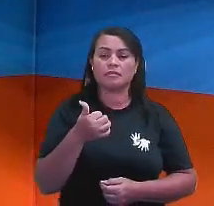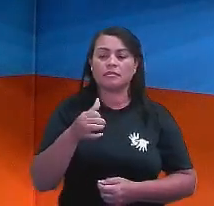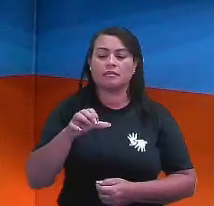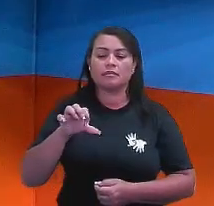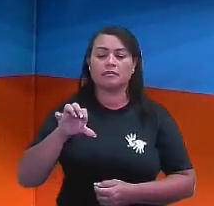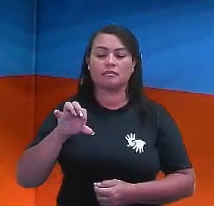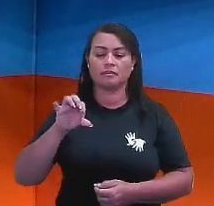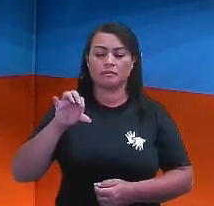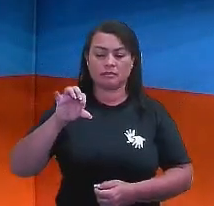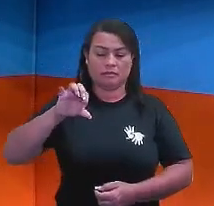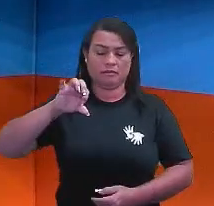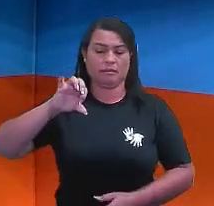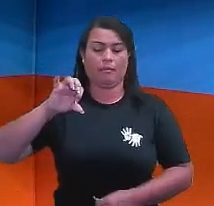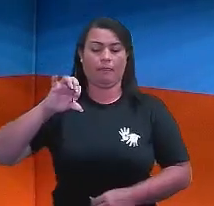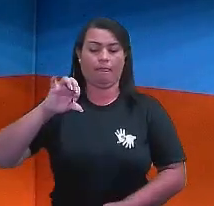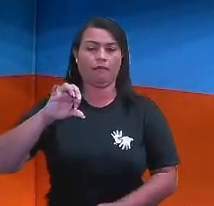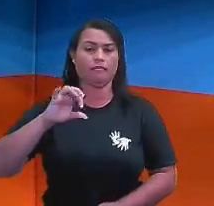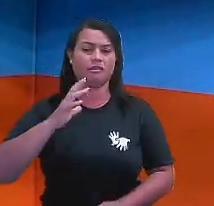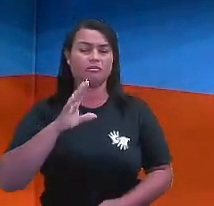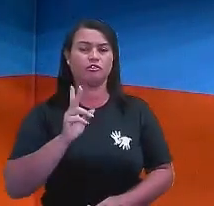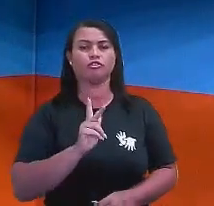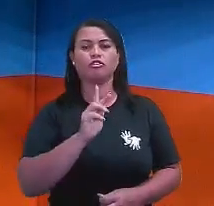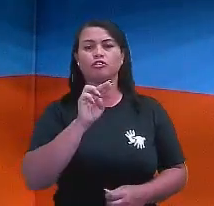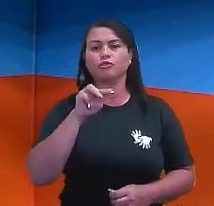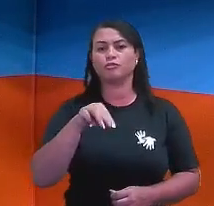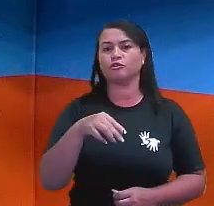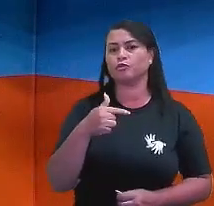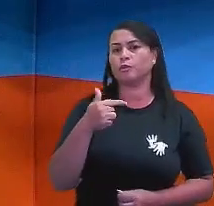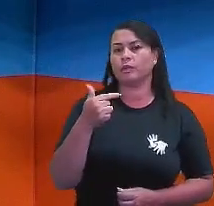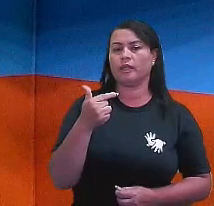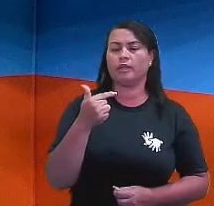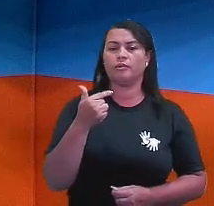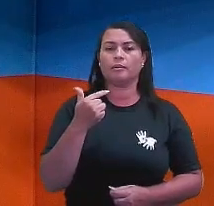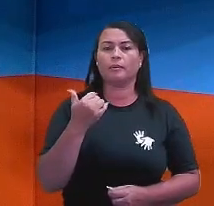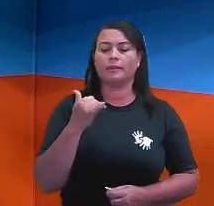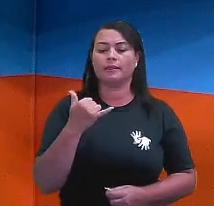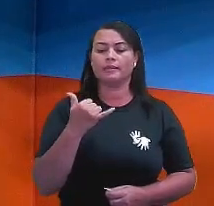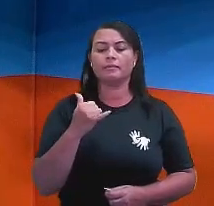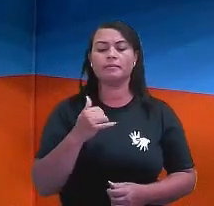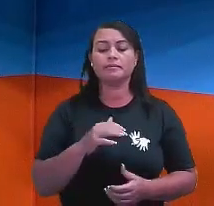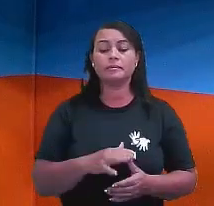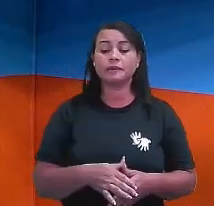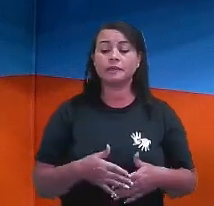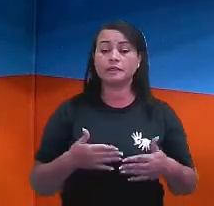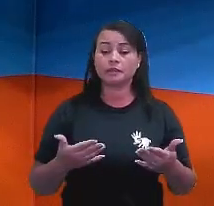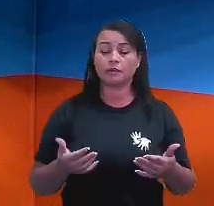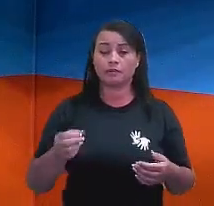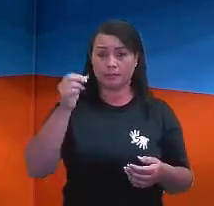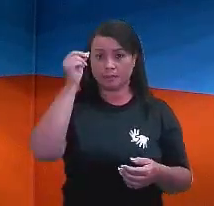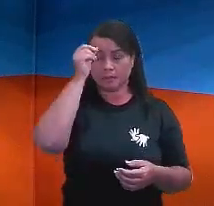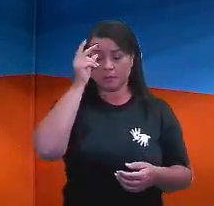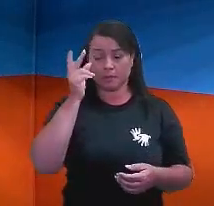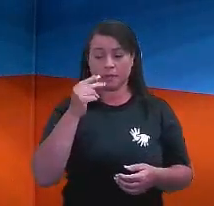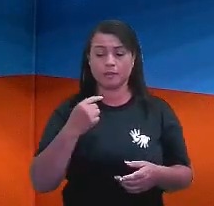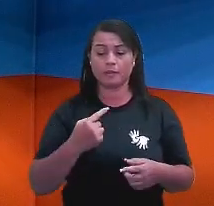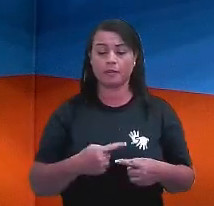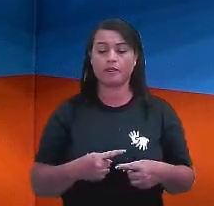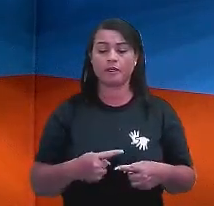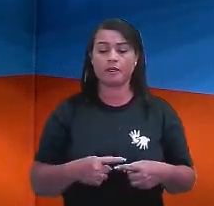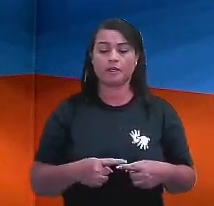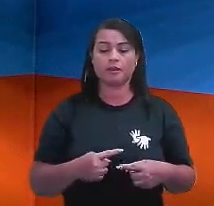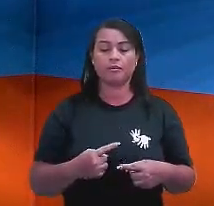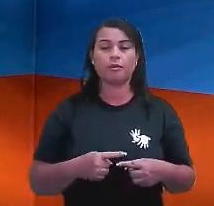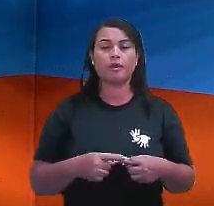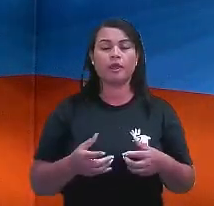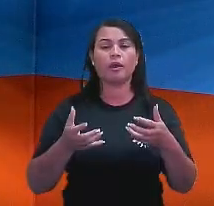4.419, tá? Quilômetros quadrados, beleza? Então, se liga aí nisso. Por quê? Porque